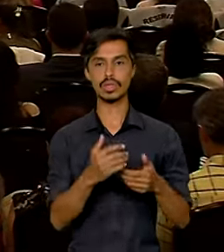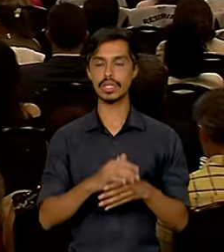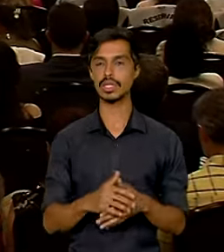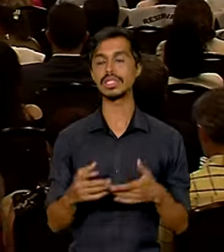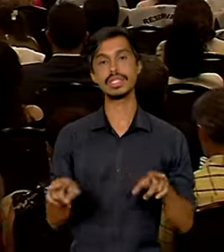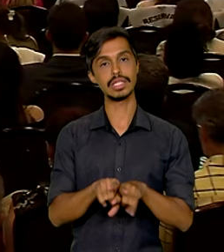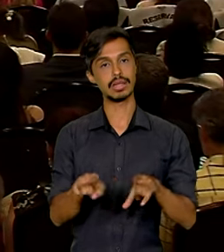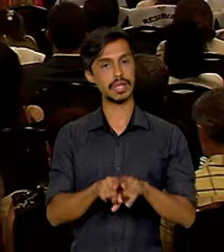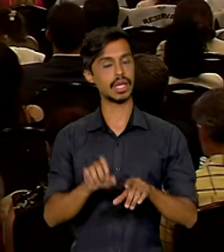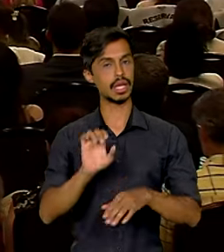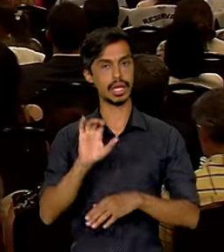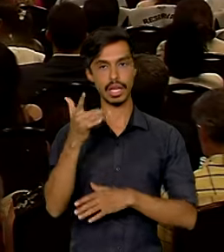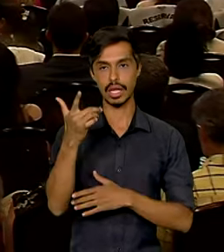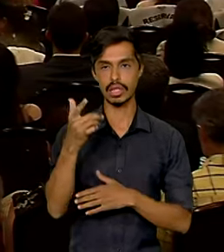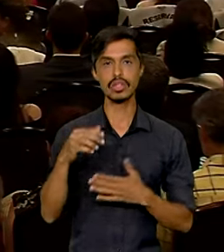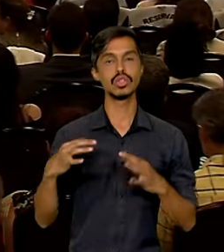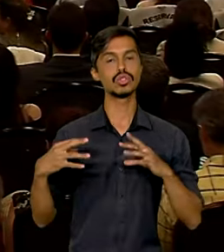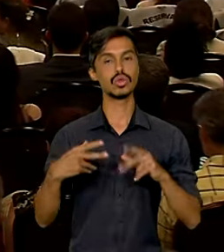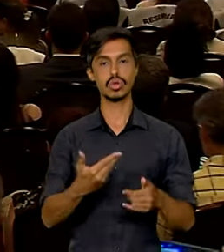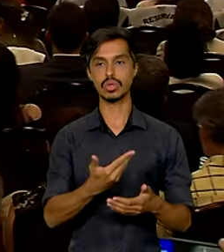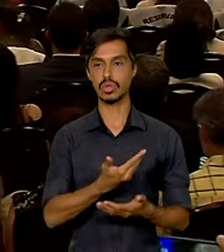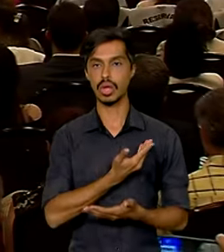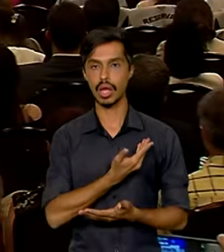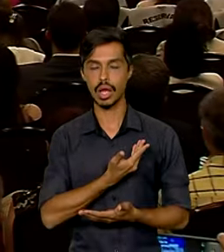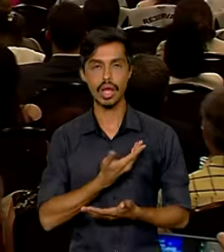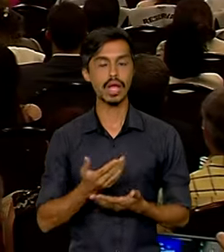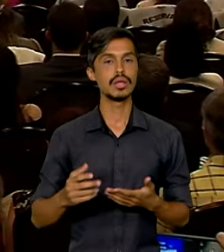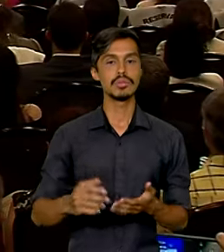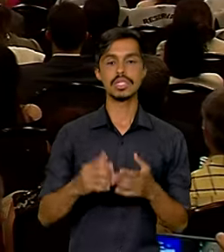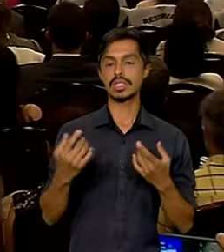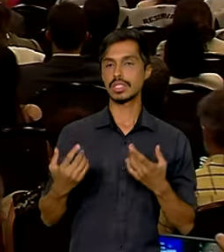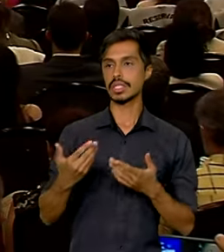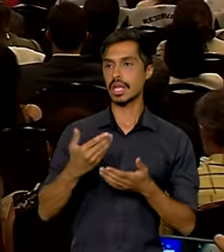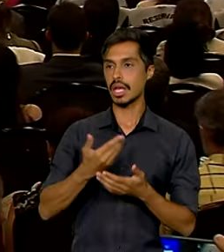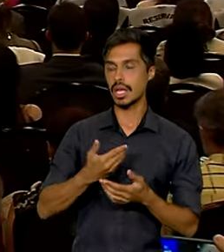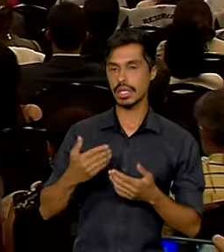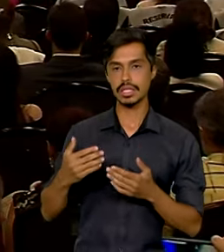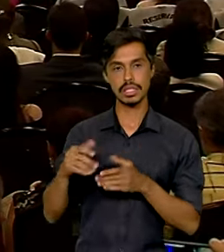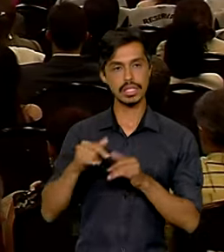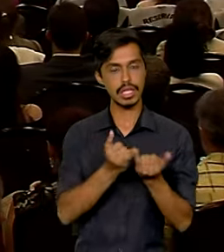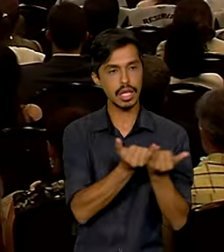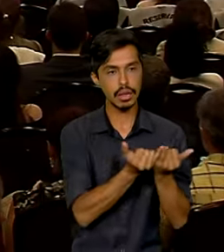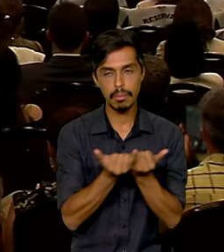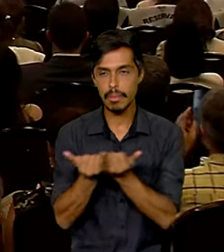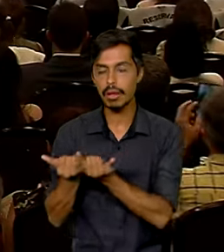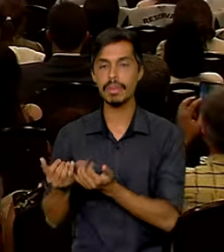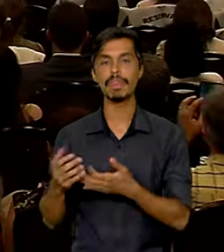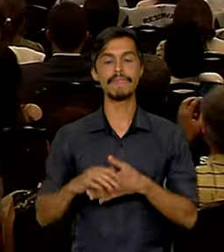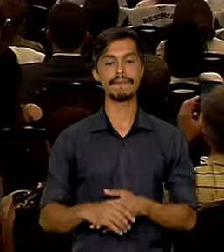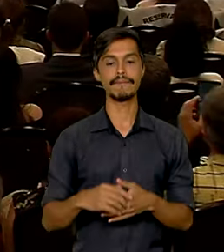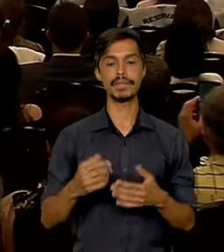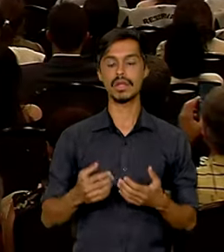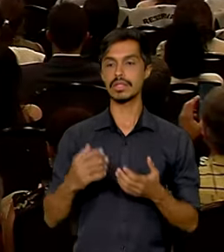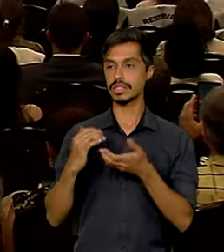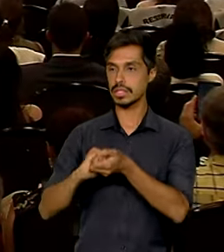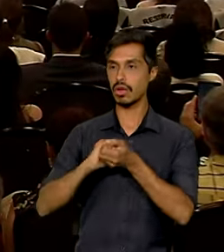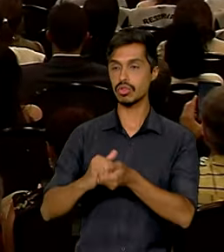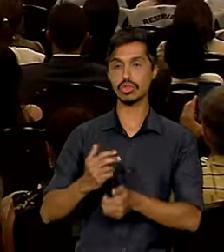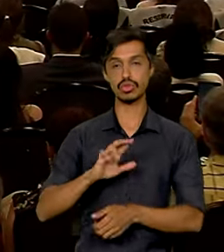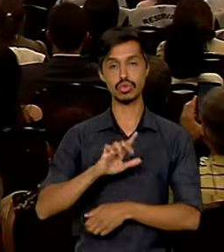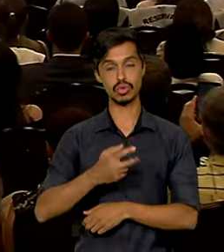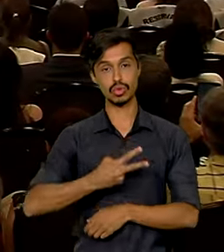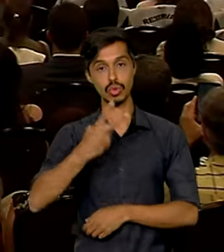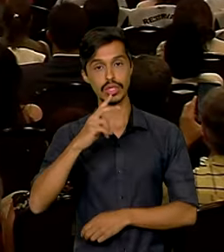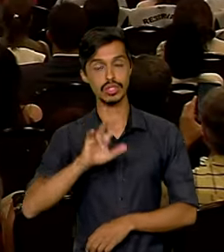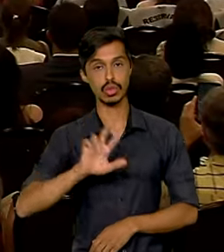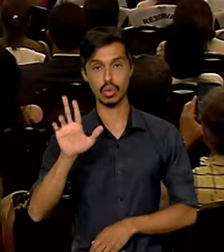também, claro, todos os colegas, irmãos e irmãs que aqui estão. Eu os saúdo na pessoa de dois Lulas. O